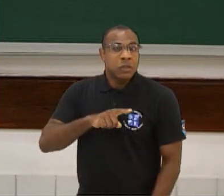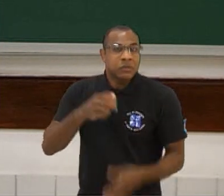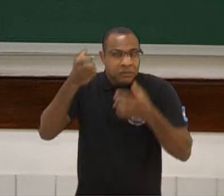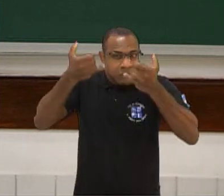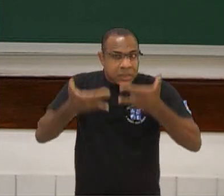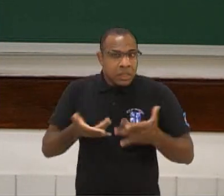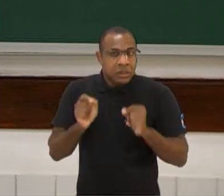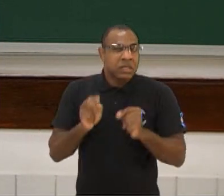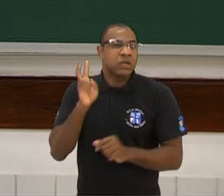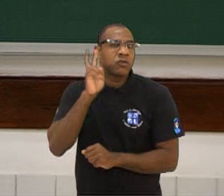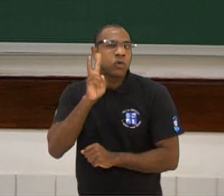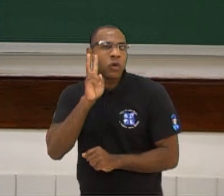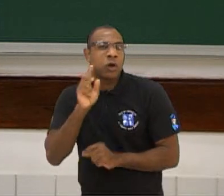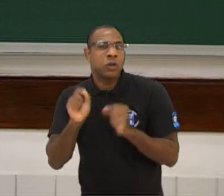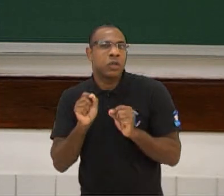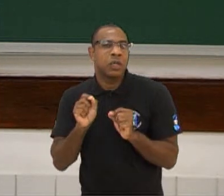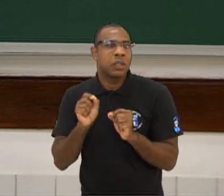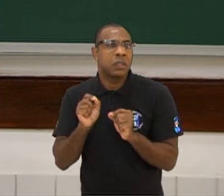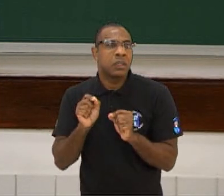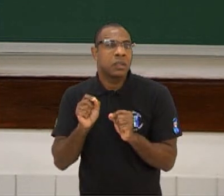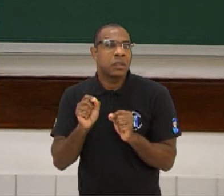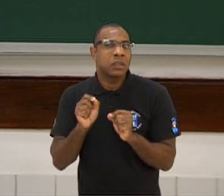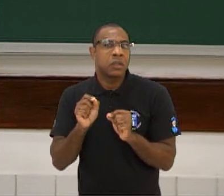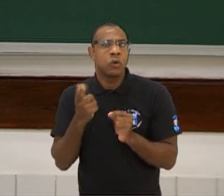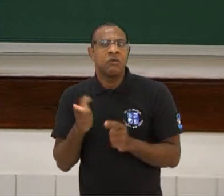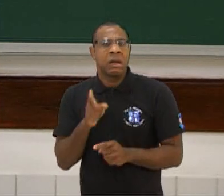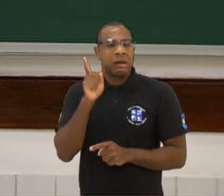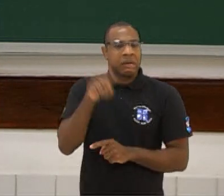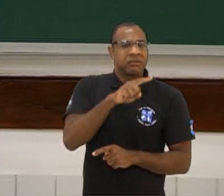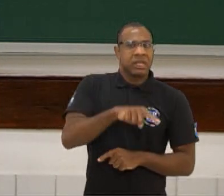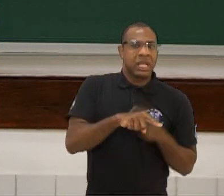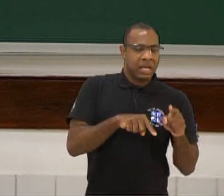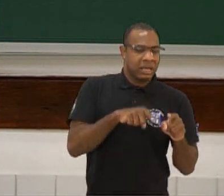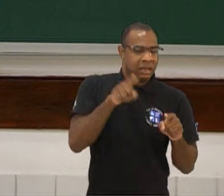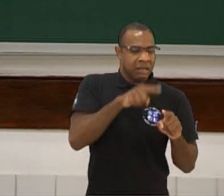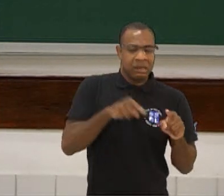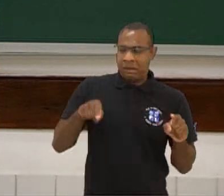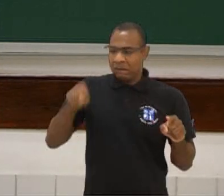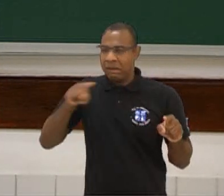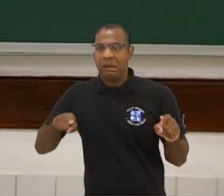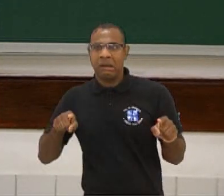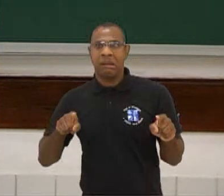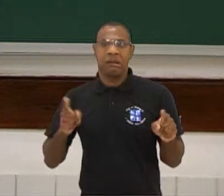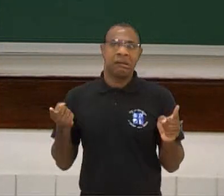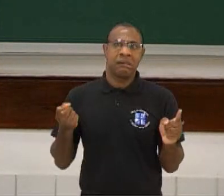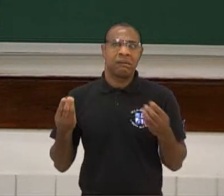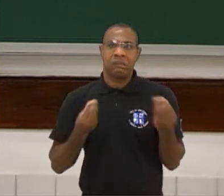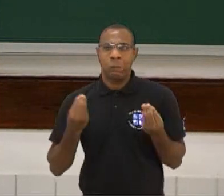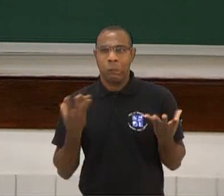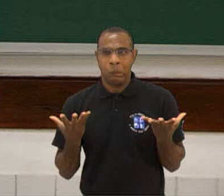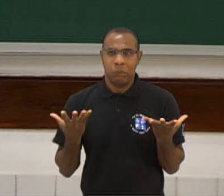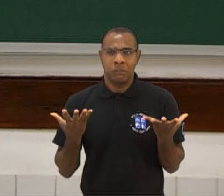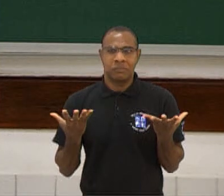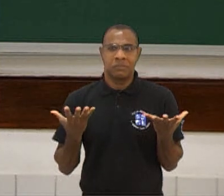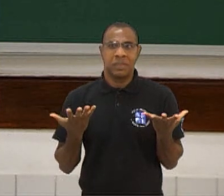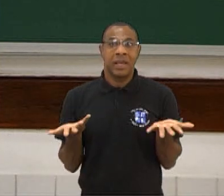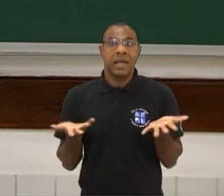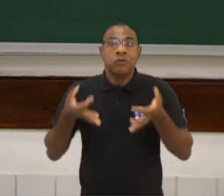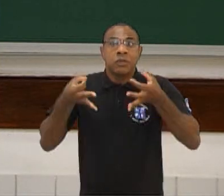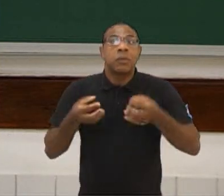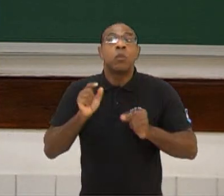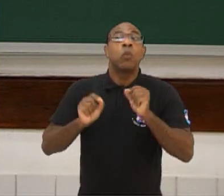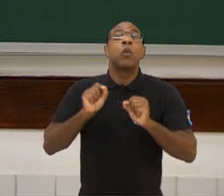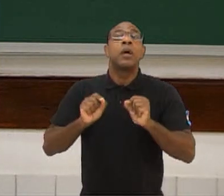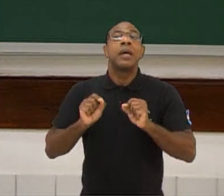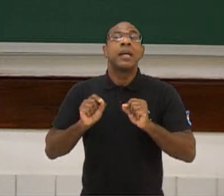nessa história de um vai tentar cancelar o outro, que nem foi a justificativa do cavalo, né? É justamente que